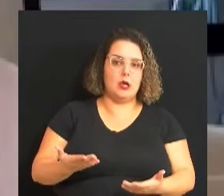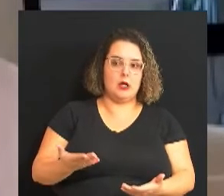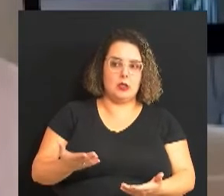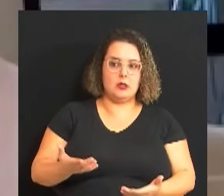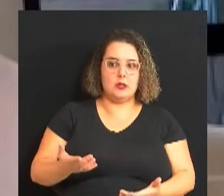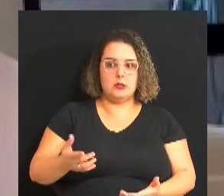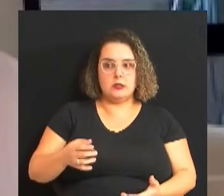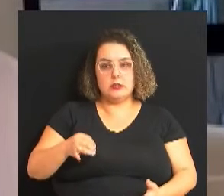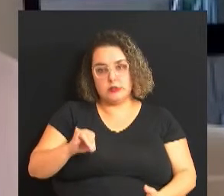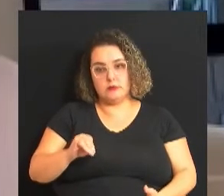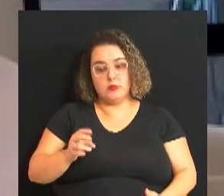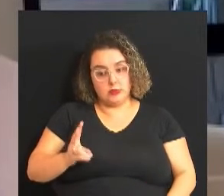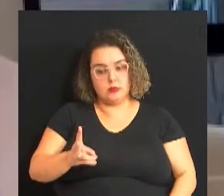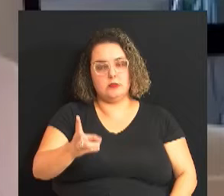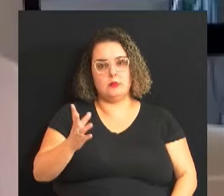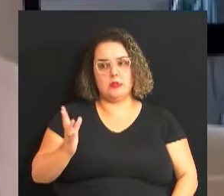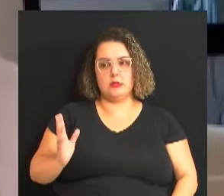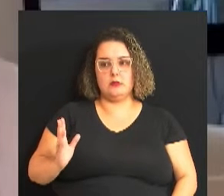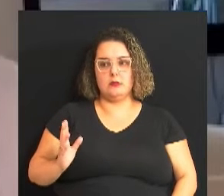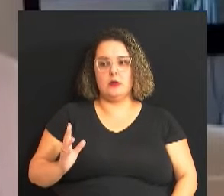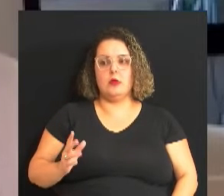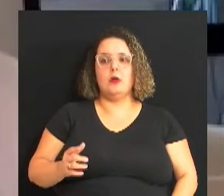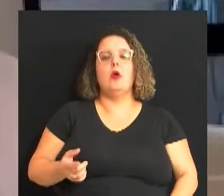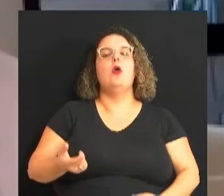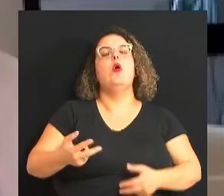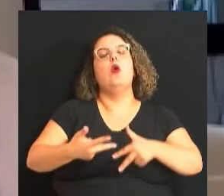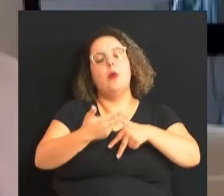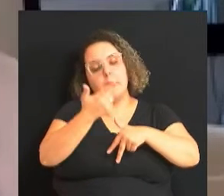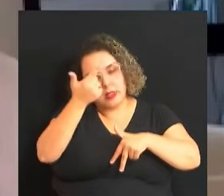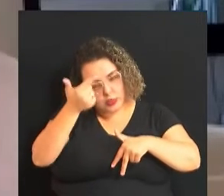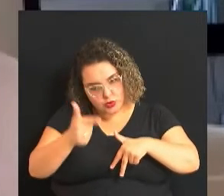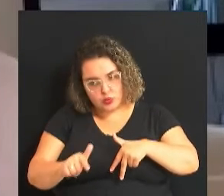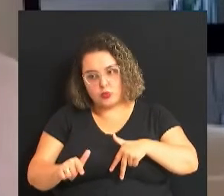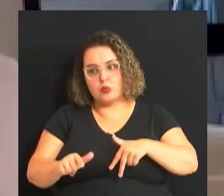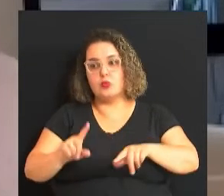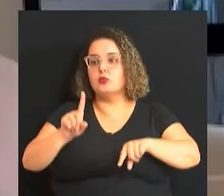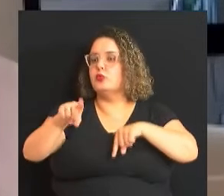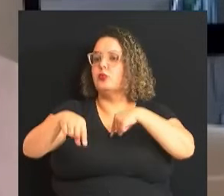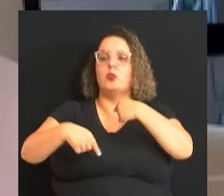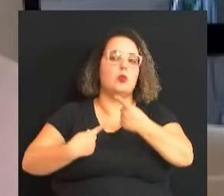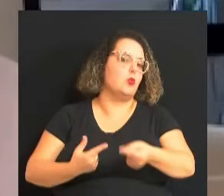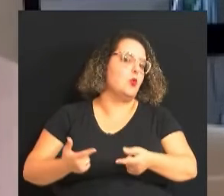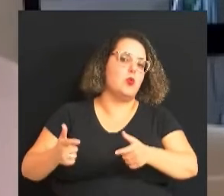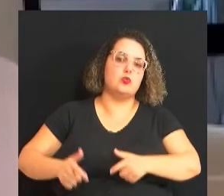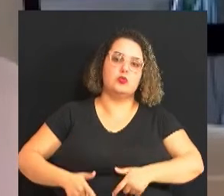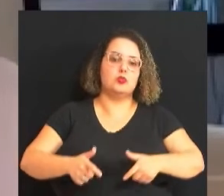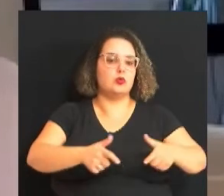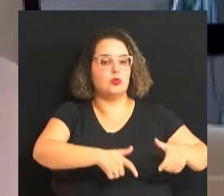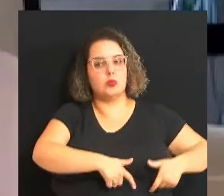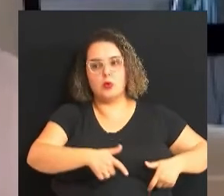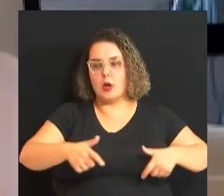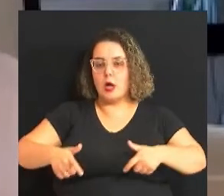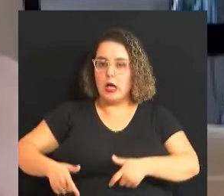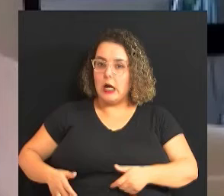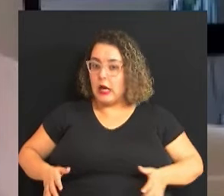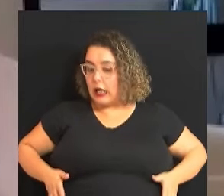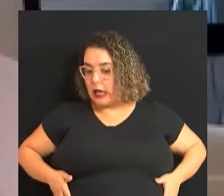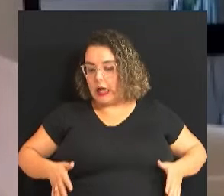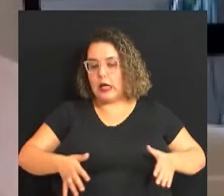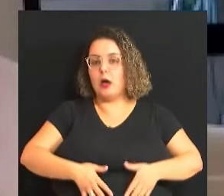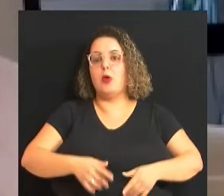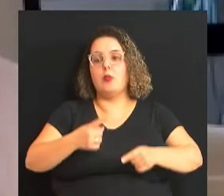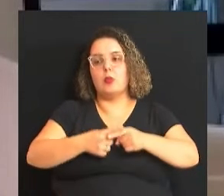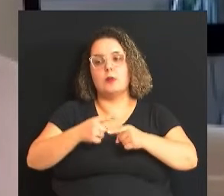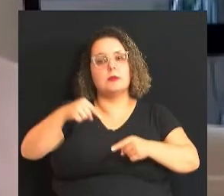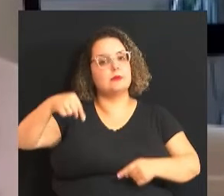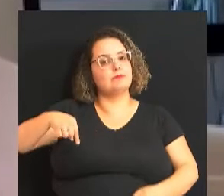por exemplo, você tem que reoperar a pessoa e colocar o colo num outro ponto da parede abdominal, porque aquele ponto